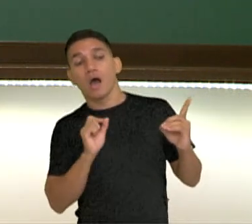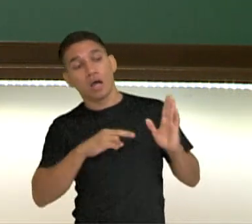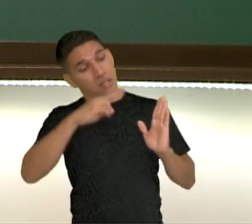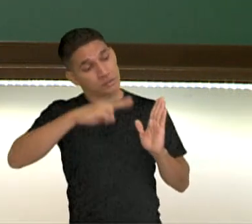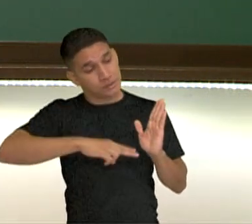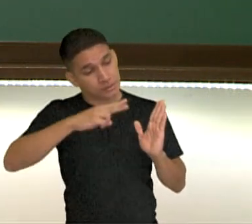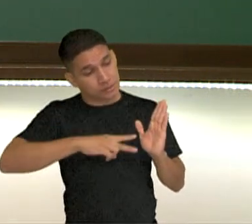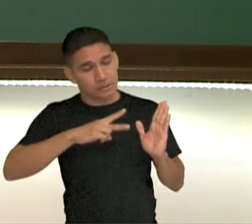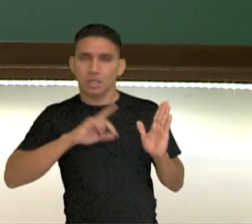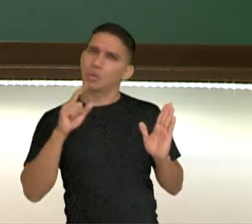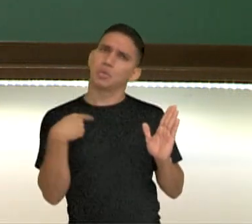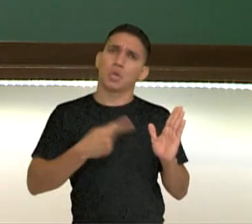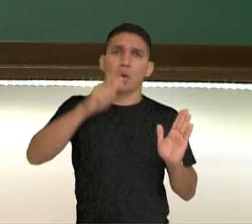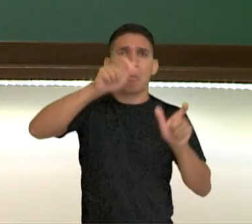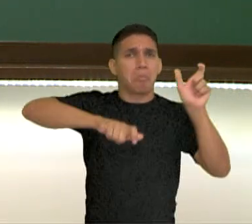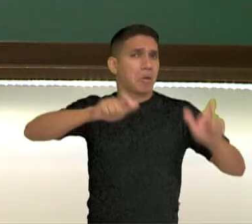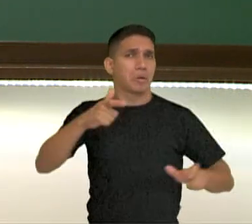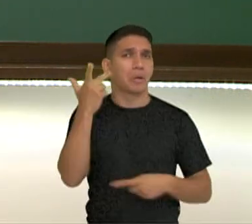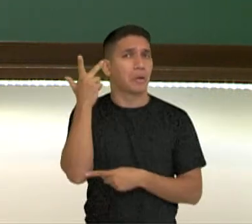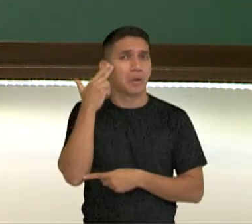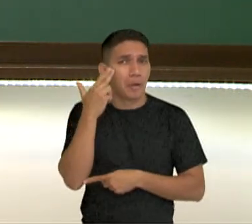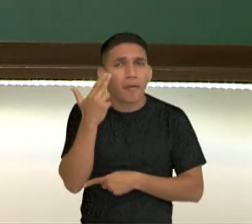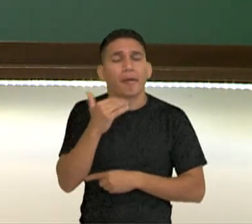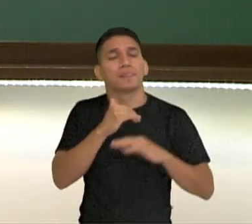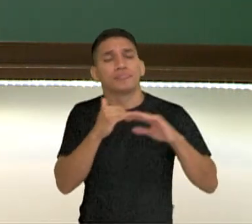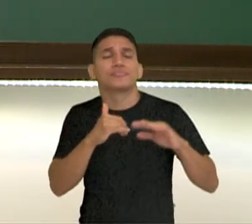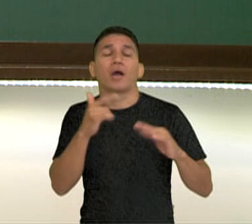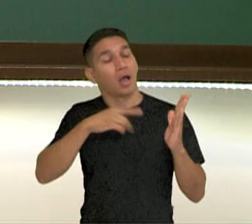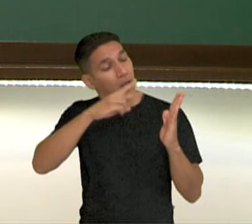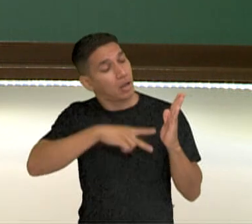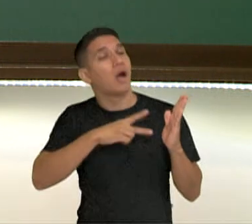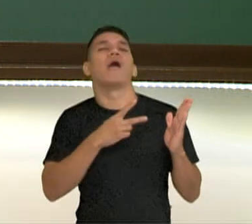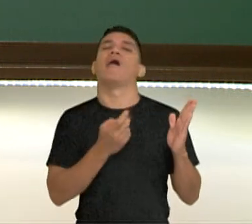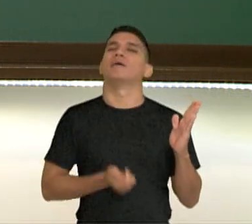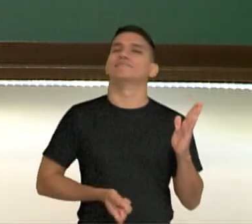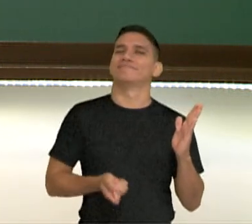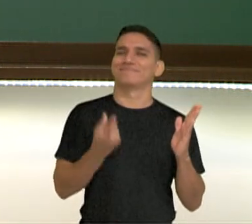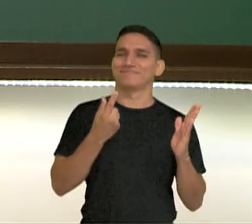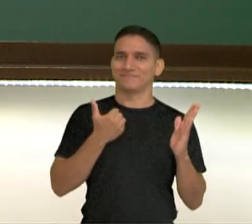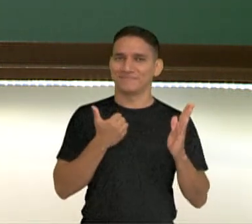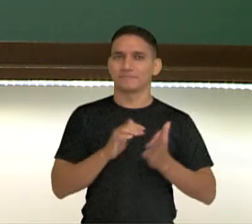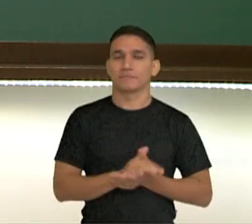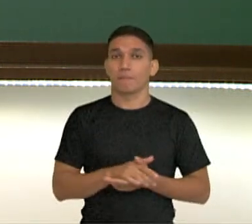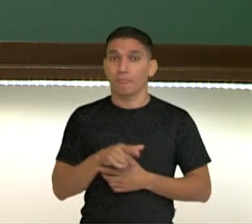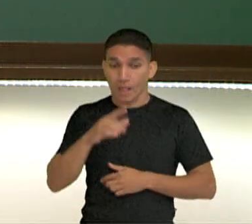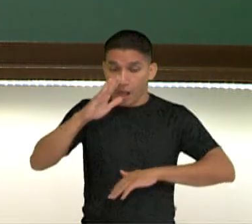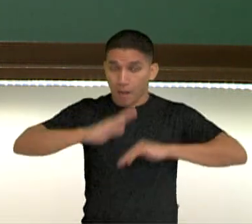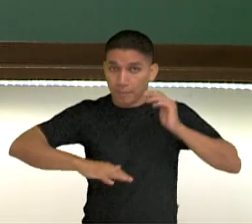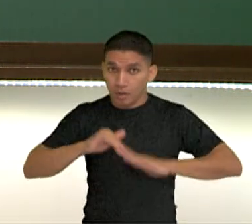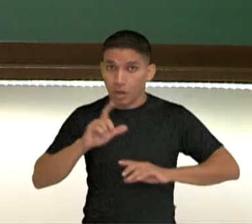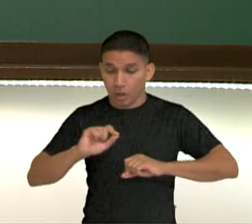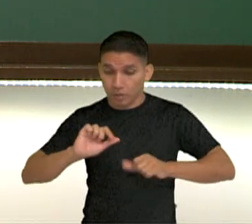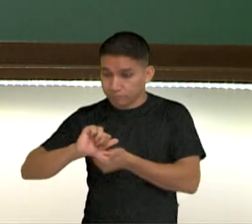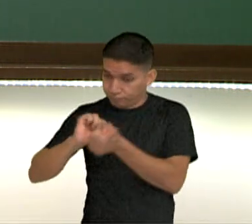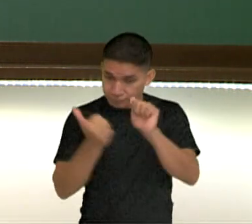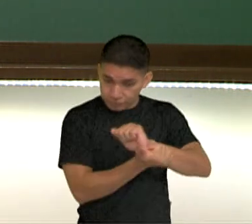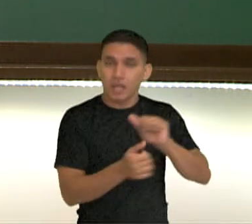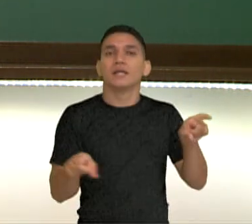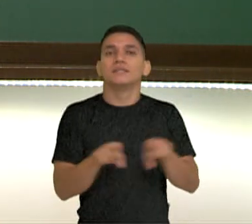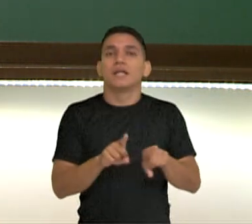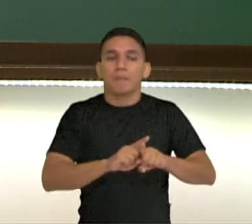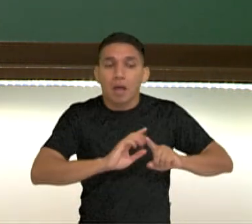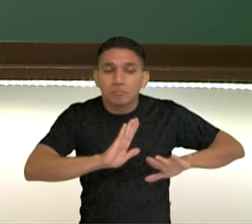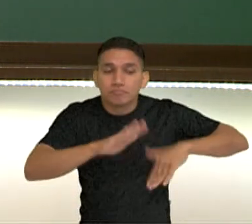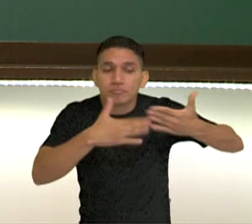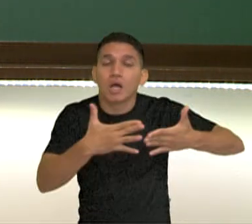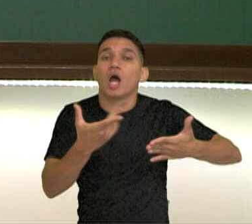nós, pessoas comuns, consigamos ler esses textos. Eles também aprimoram a sociedade gradualmente, por